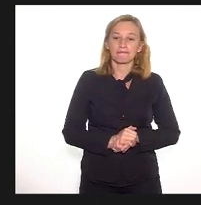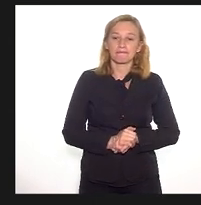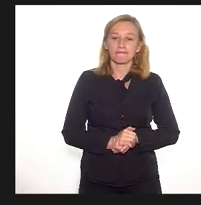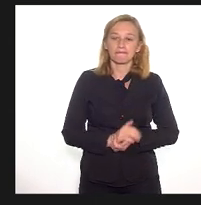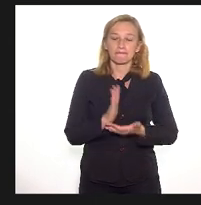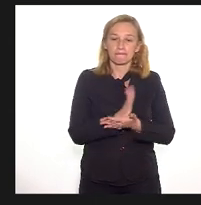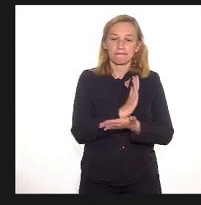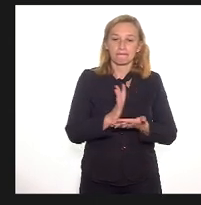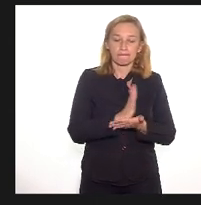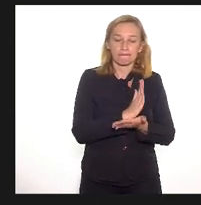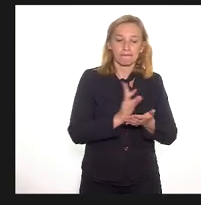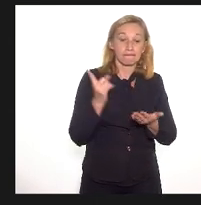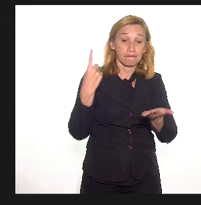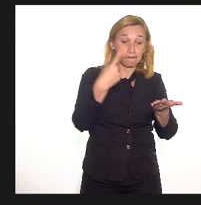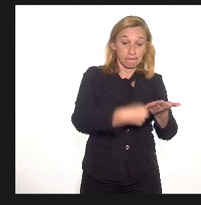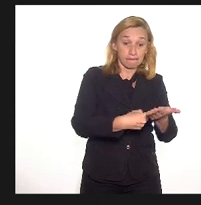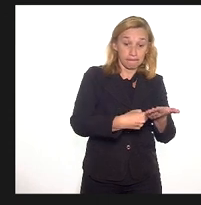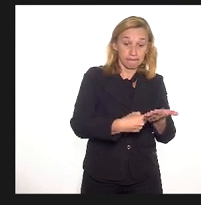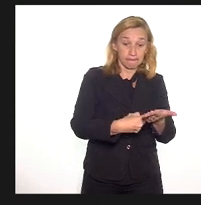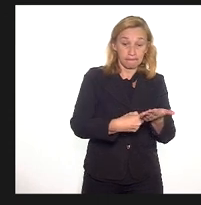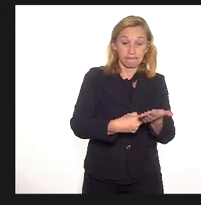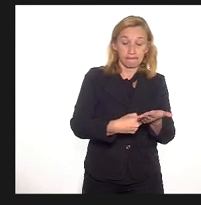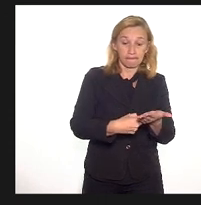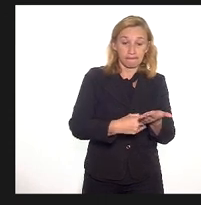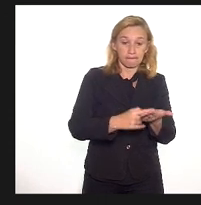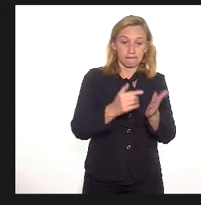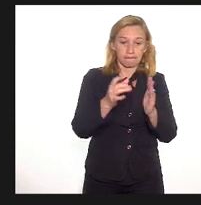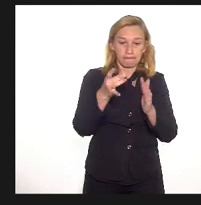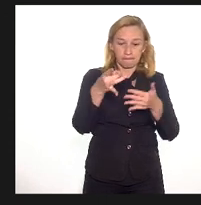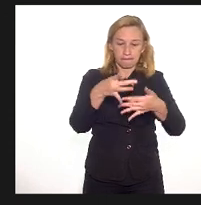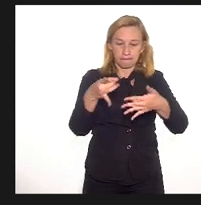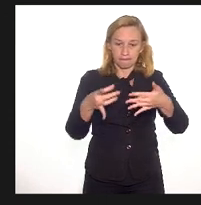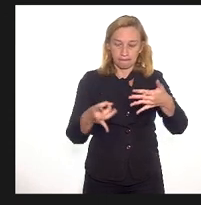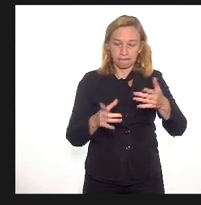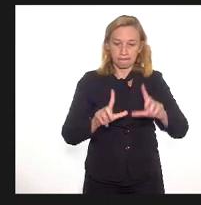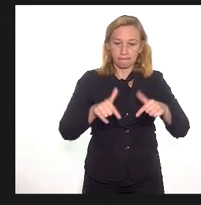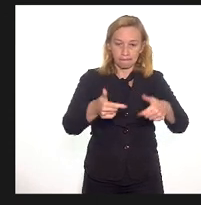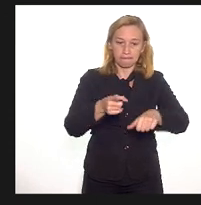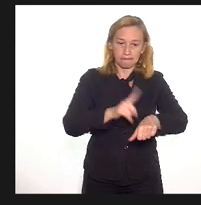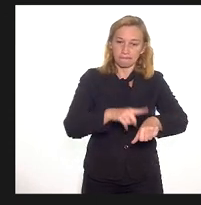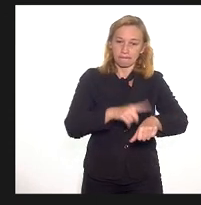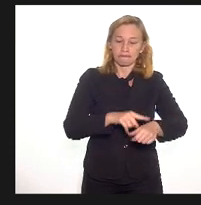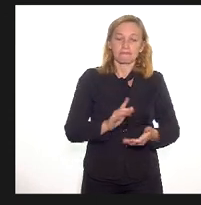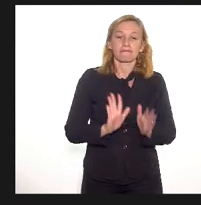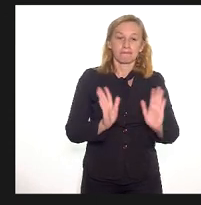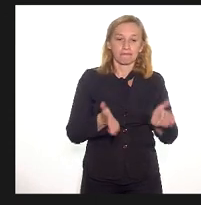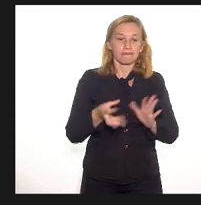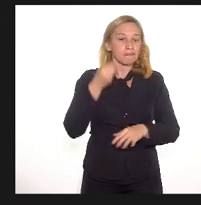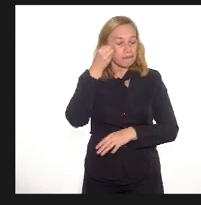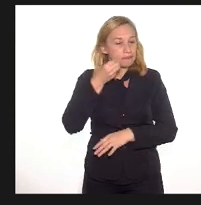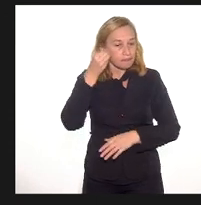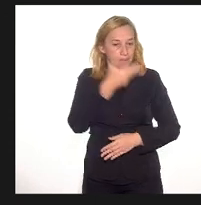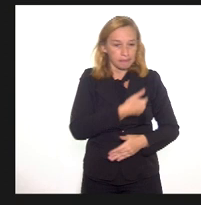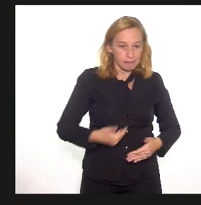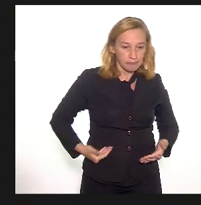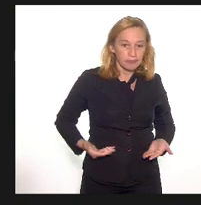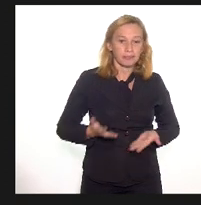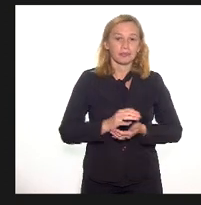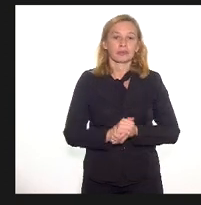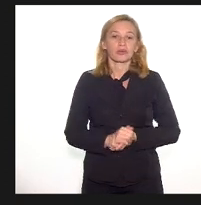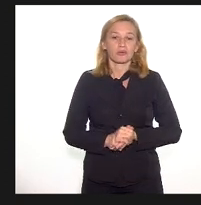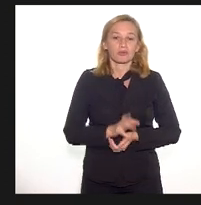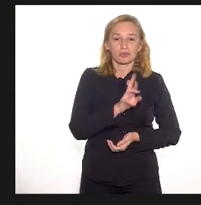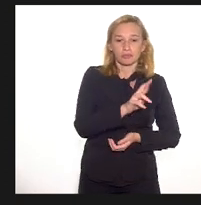algumas entregas ou compromissos que foram fracionados em etapas. Já a experiência da participação governamental, ela parte